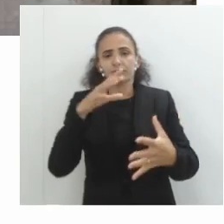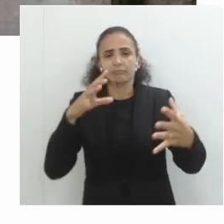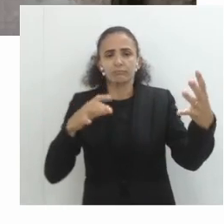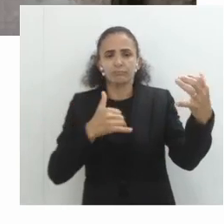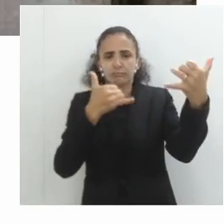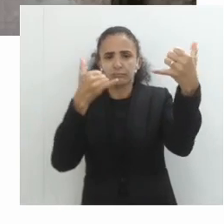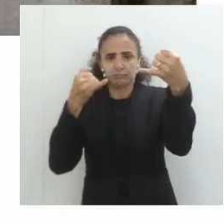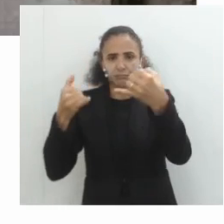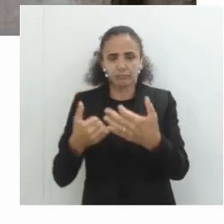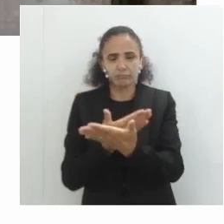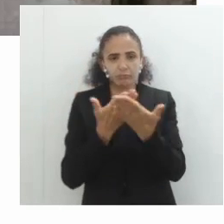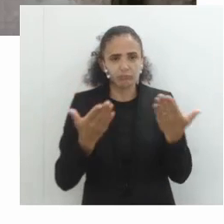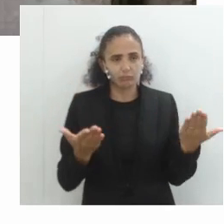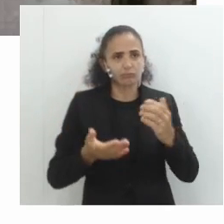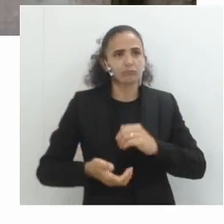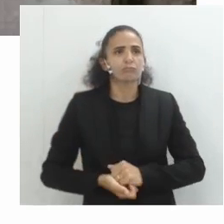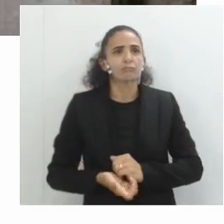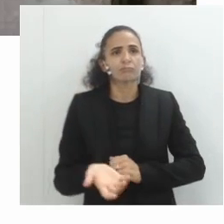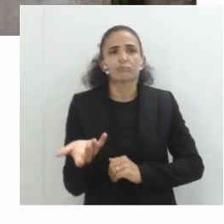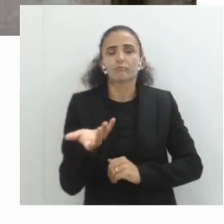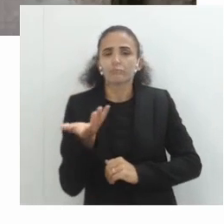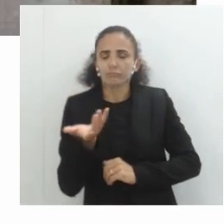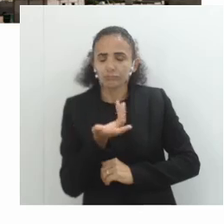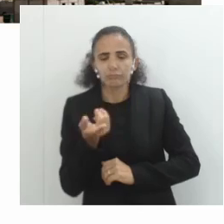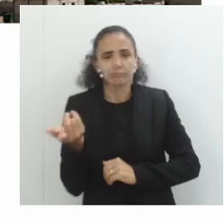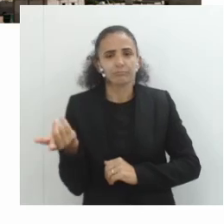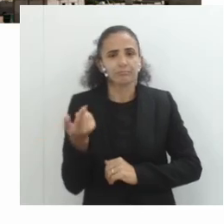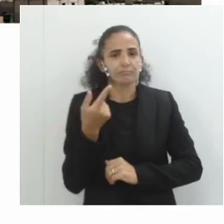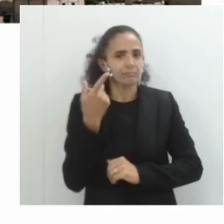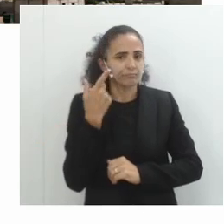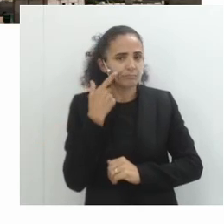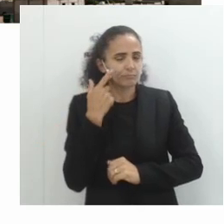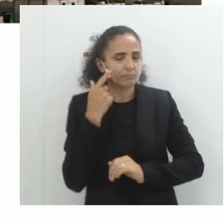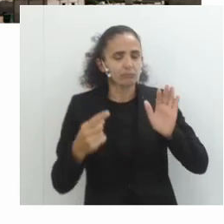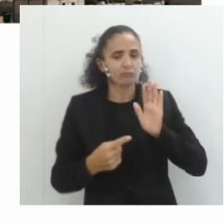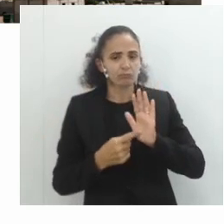certo? E aí eu trouxe também outro